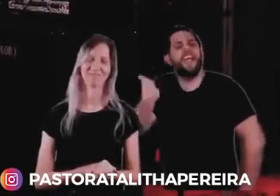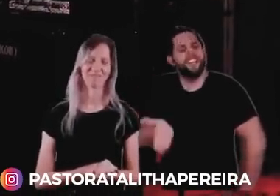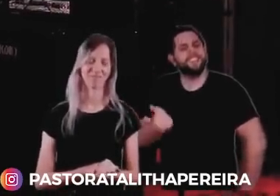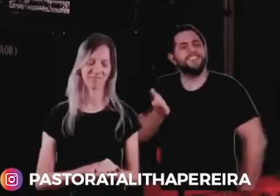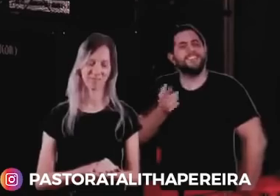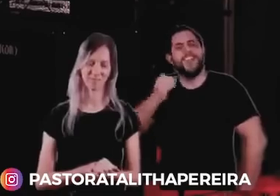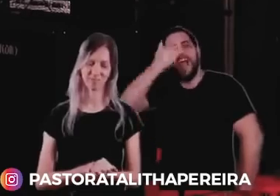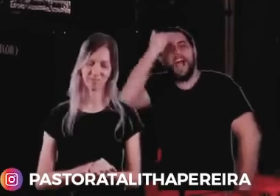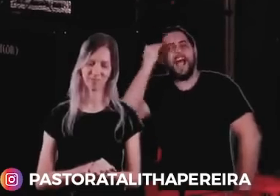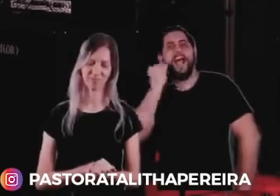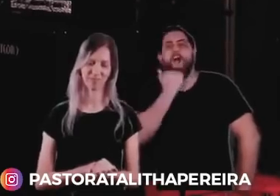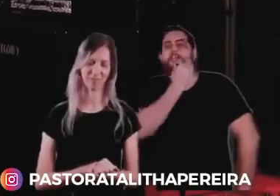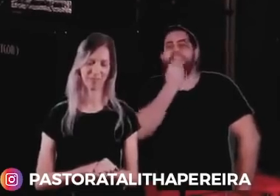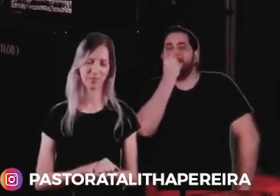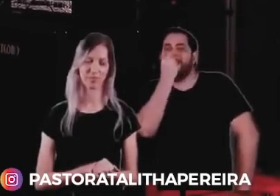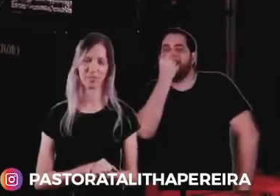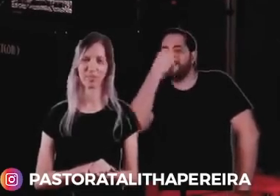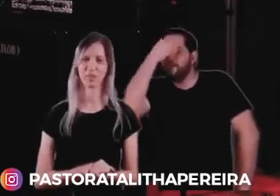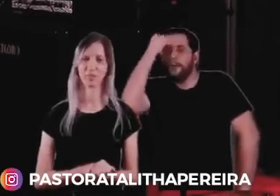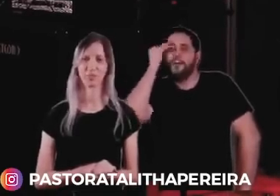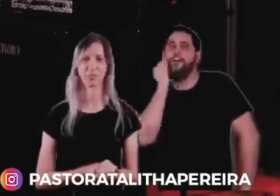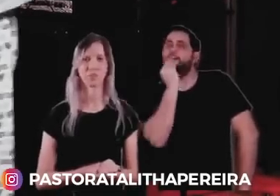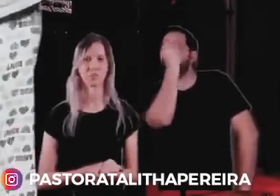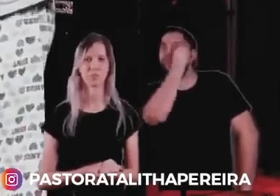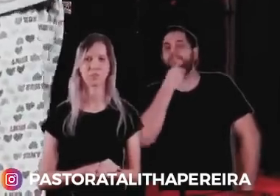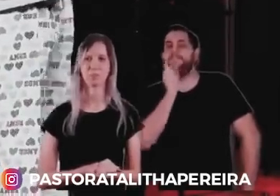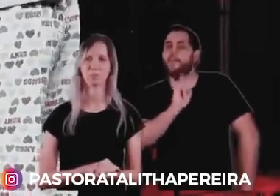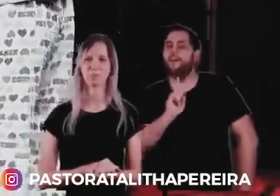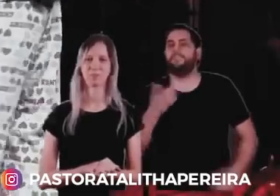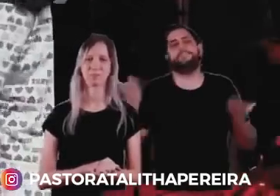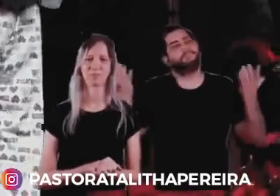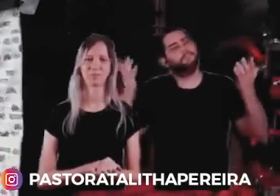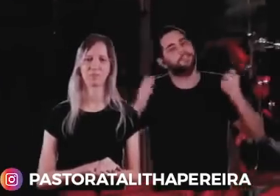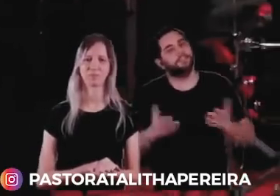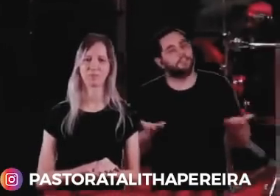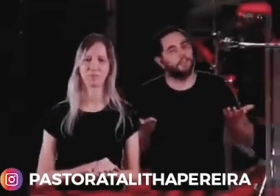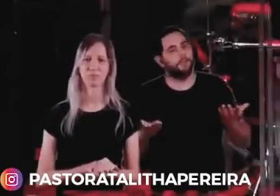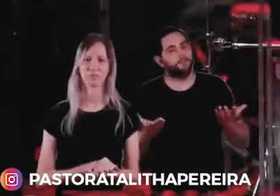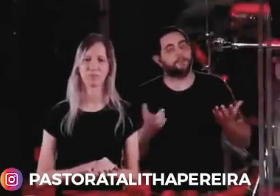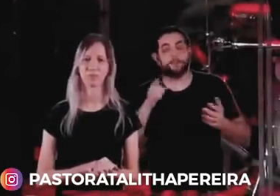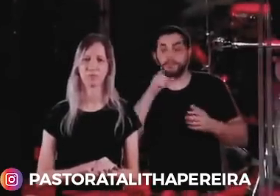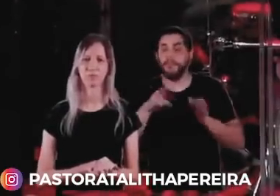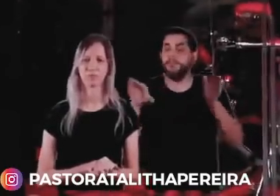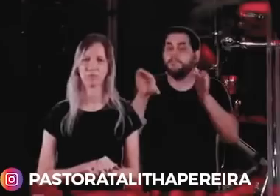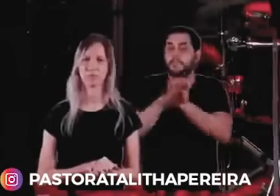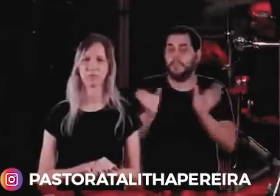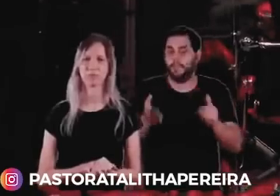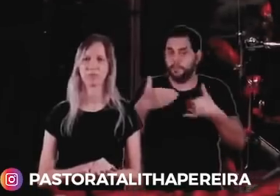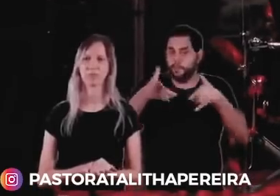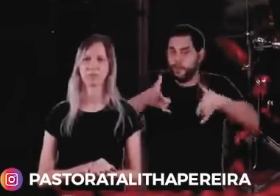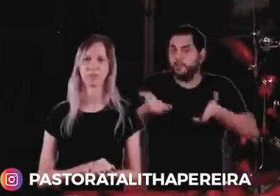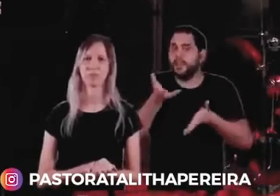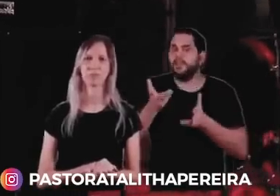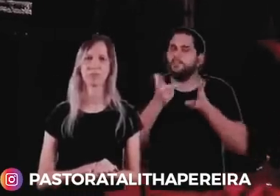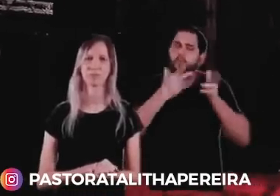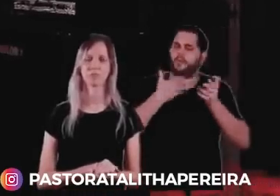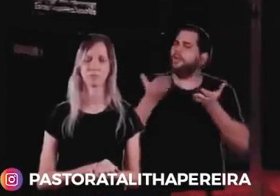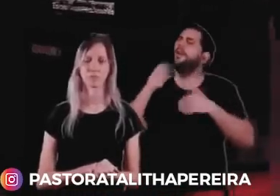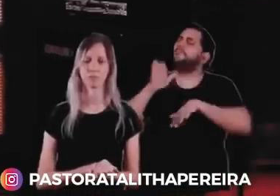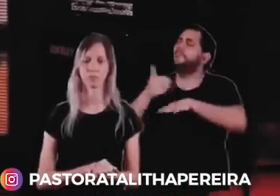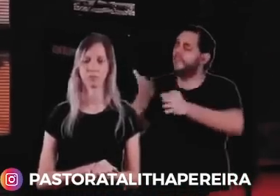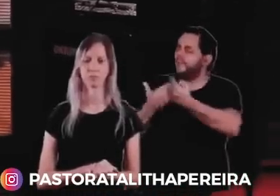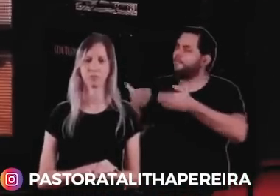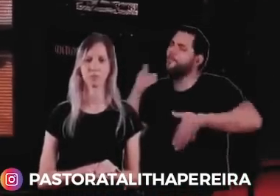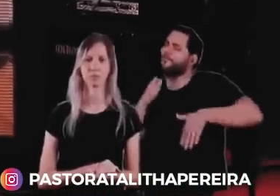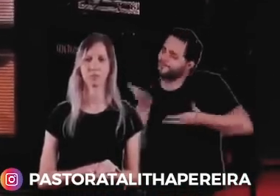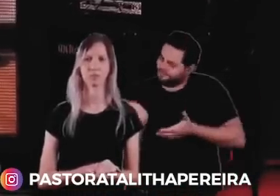a máscara é só no nariz, não é no rosto todo, não. Pelo amor de Deus. Então você chega no seu quarto, querendo dormir. Cadê minha filha? Vamos continuar